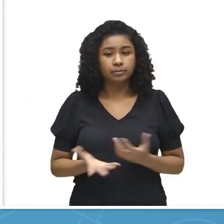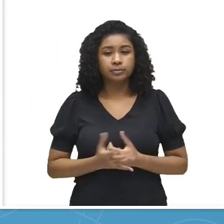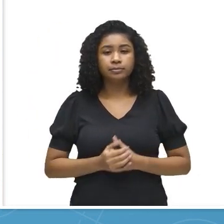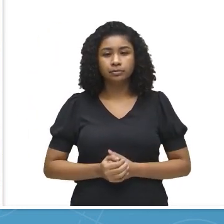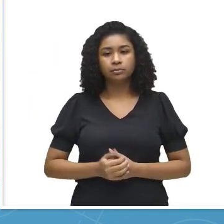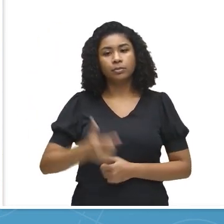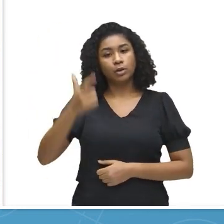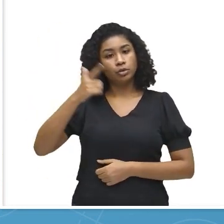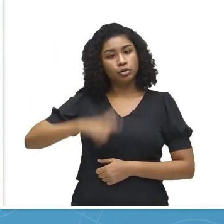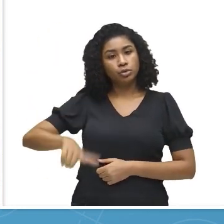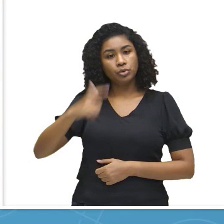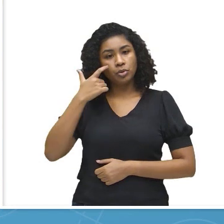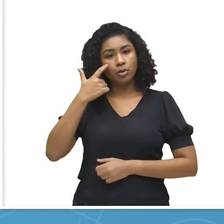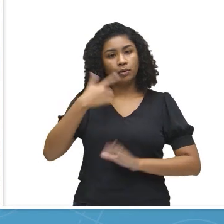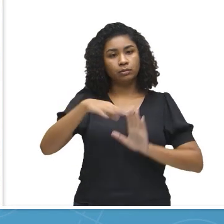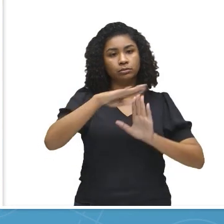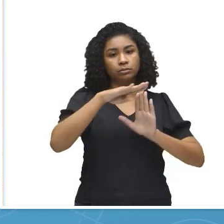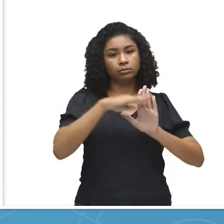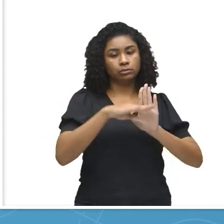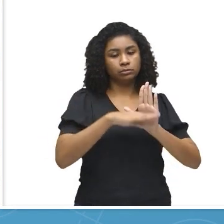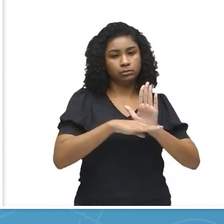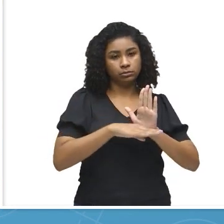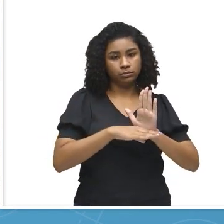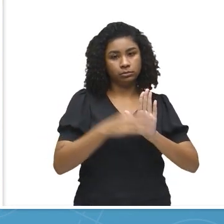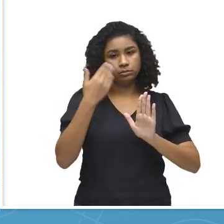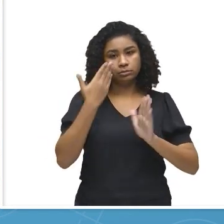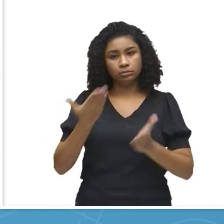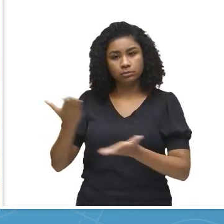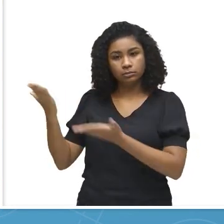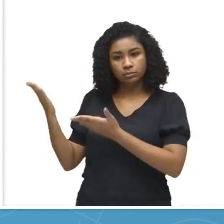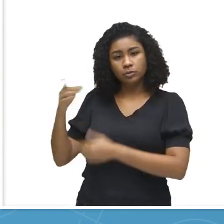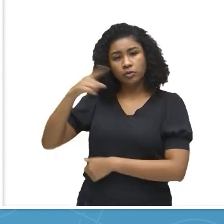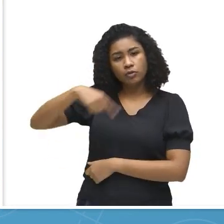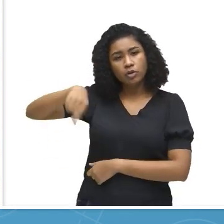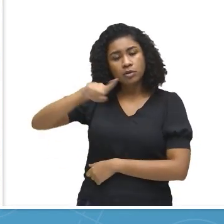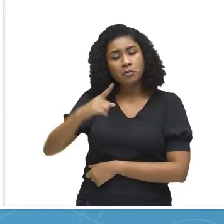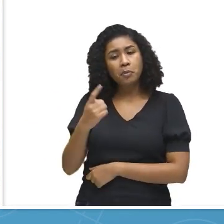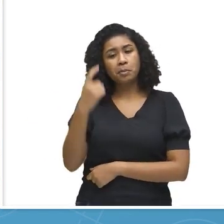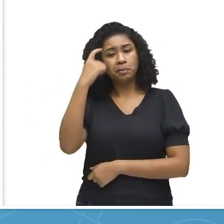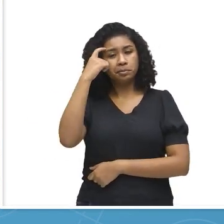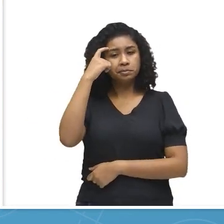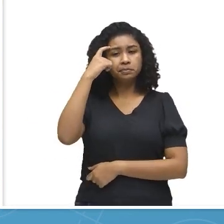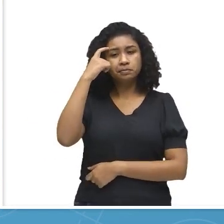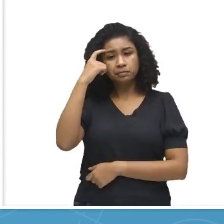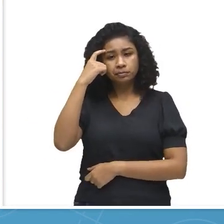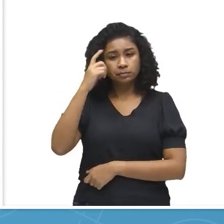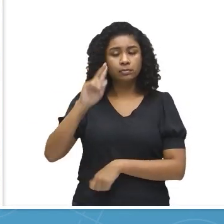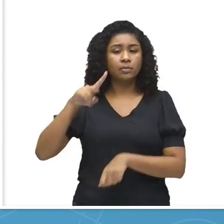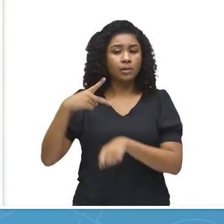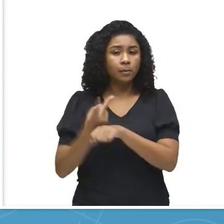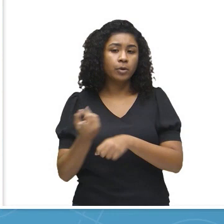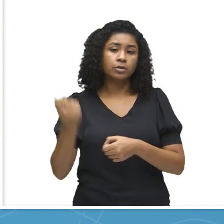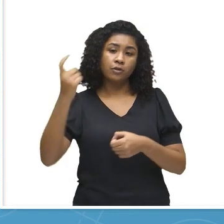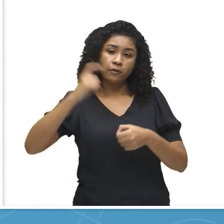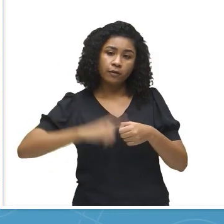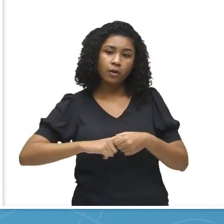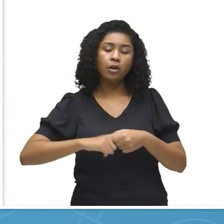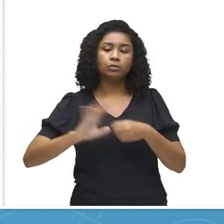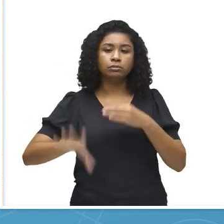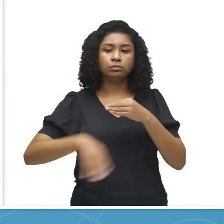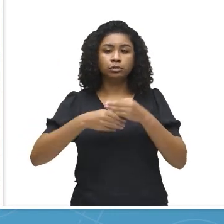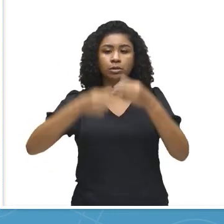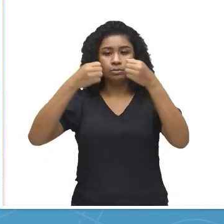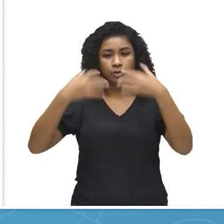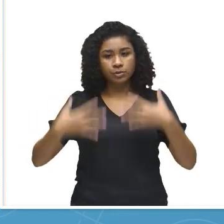dar alternativa para vocês vão refletir em cima dessas alternativas e daqui a pouco a gente volta para fazer essa